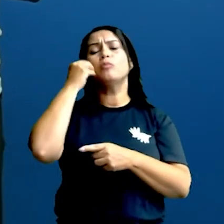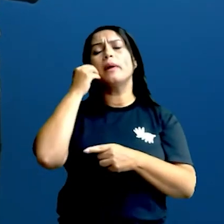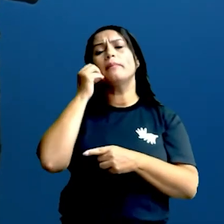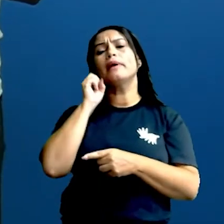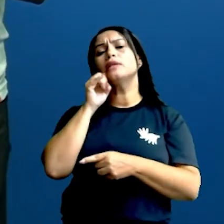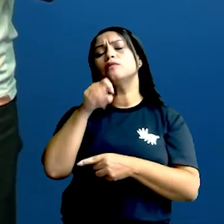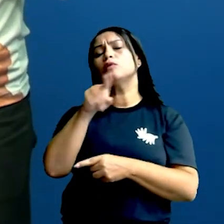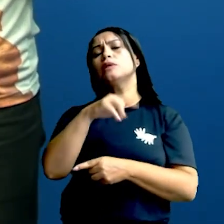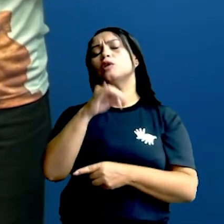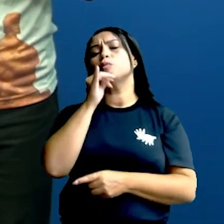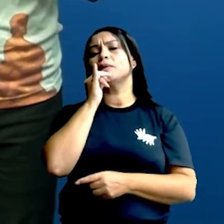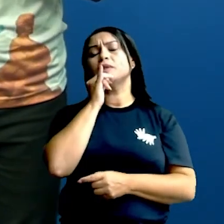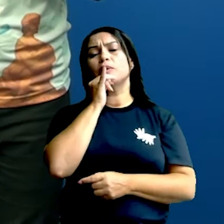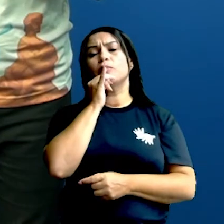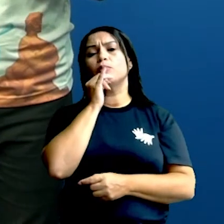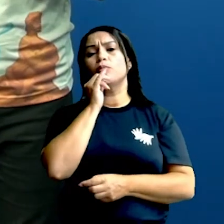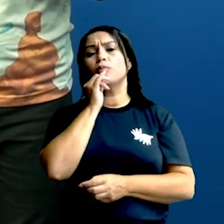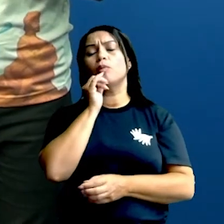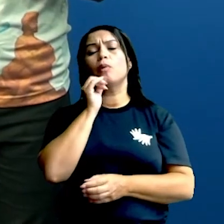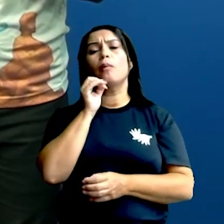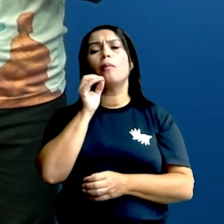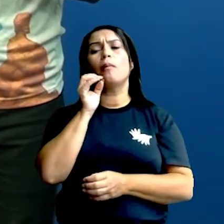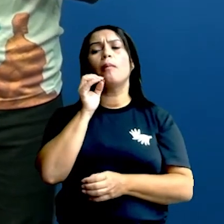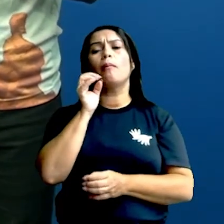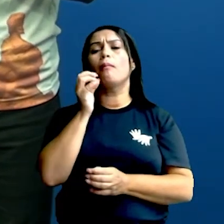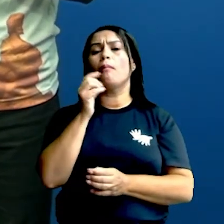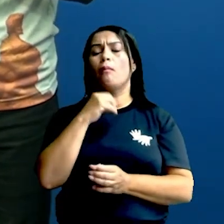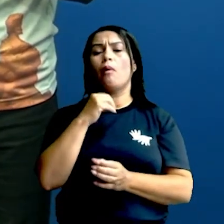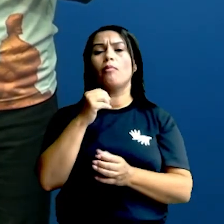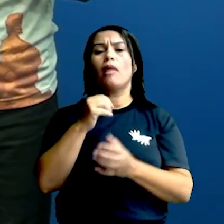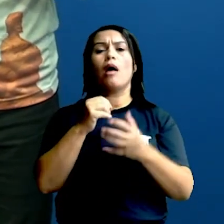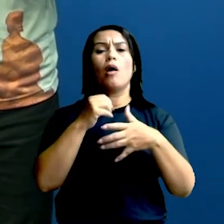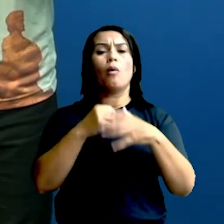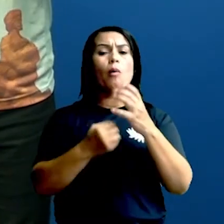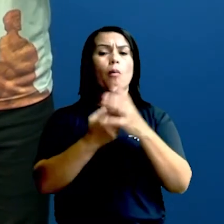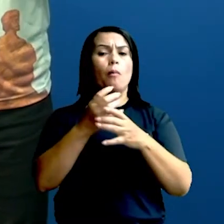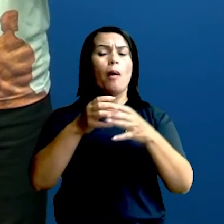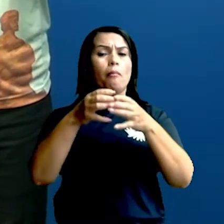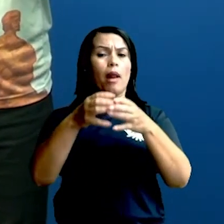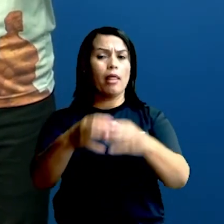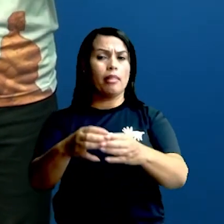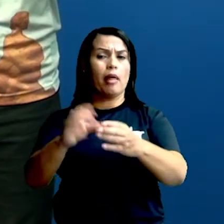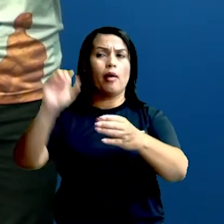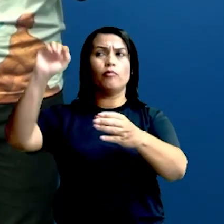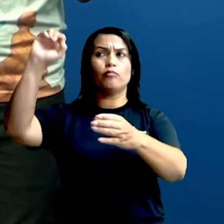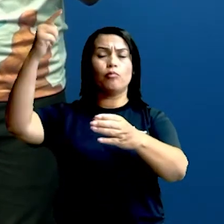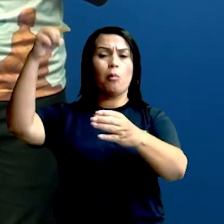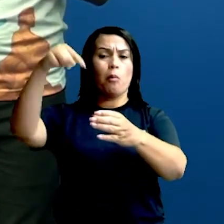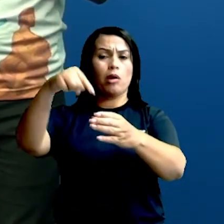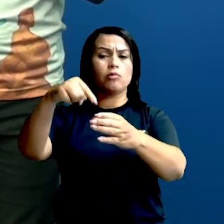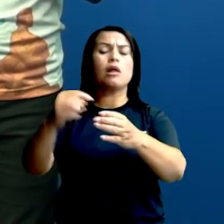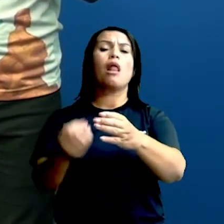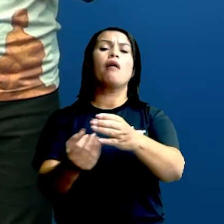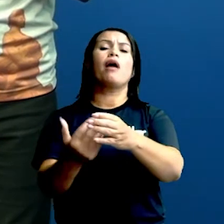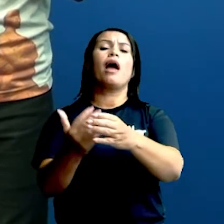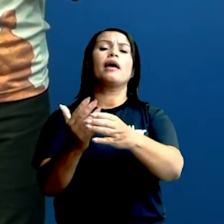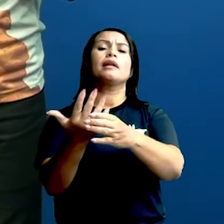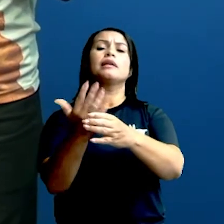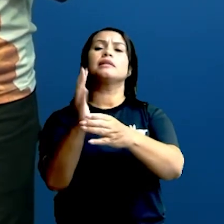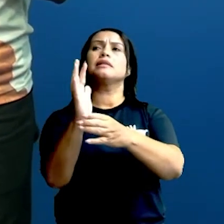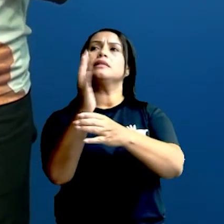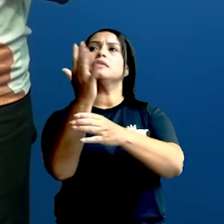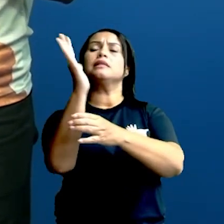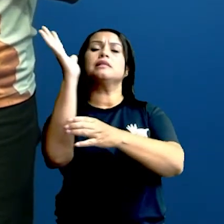você, por exemplo, coloca uma planta com a luz lateral, essas células, essa planta tende a crescer em direção à